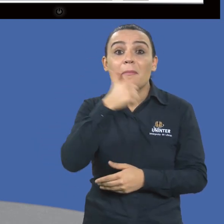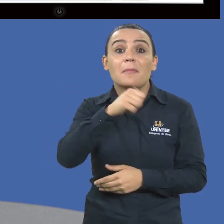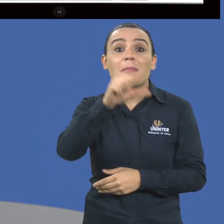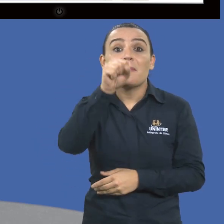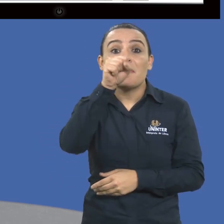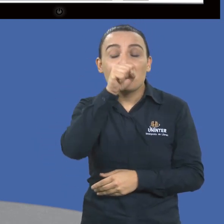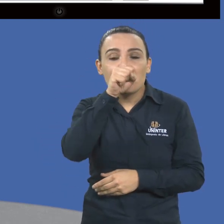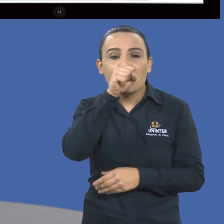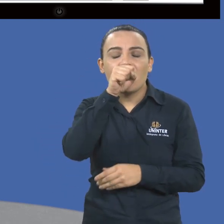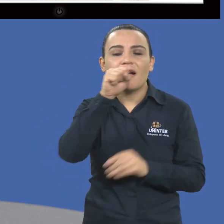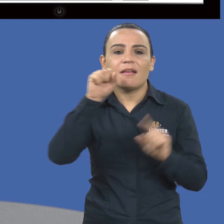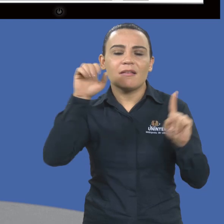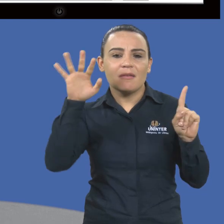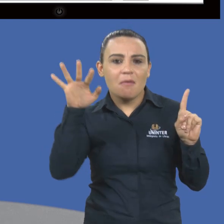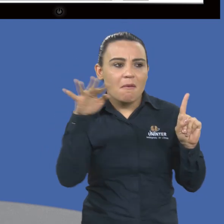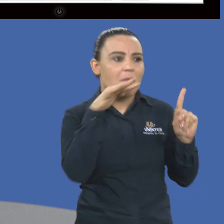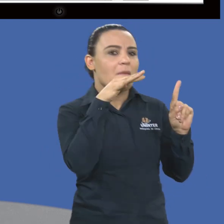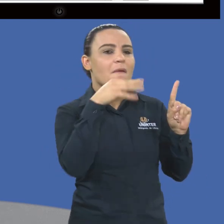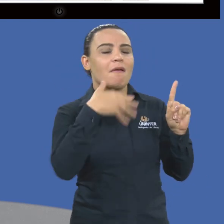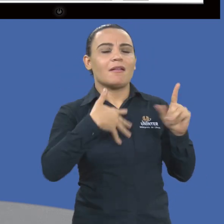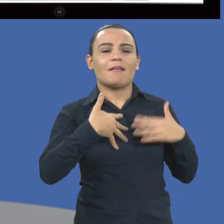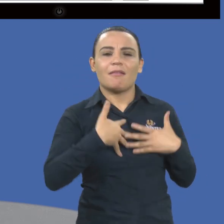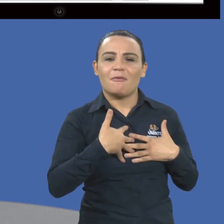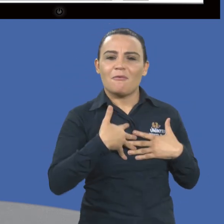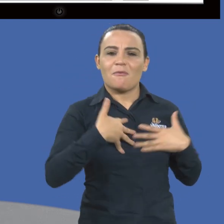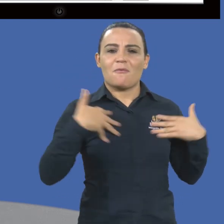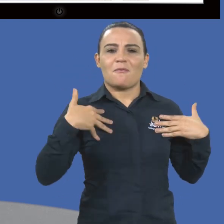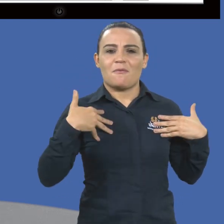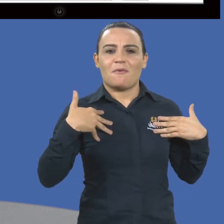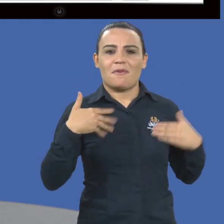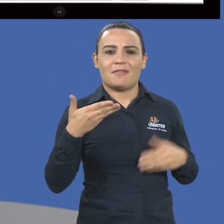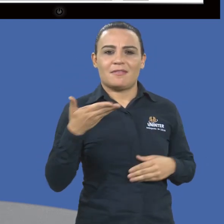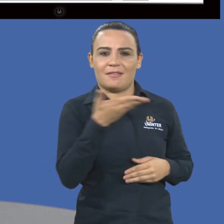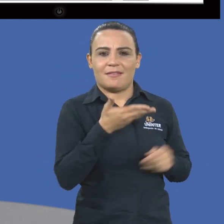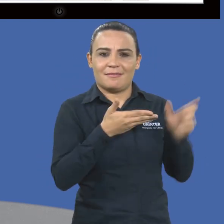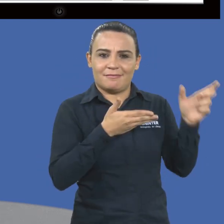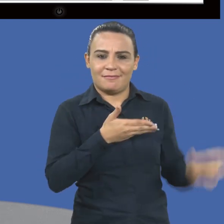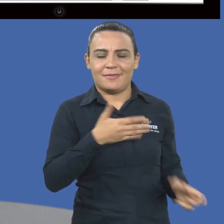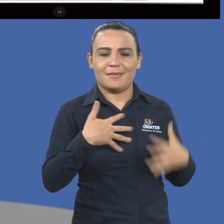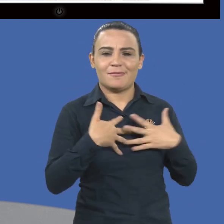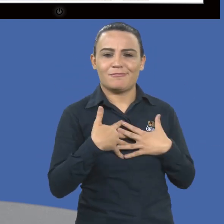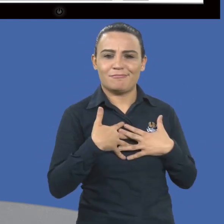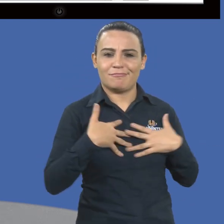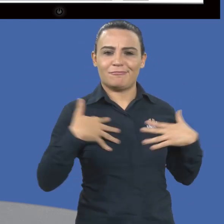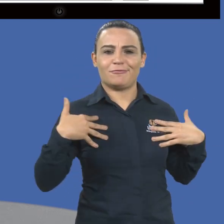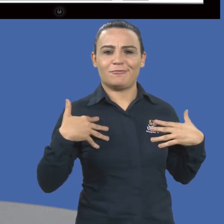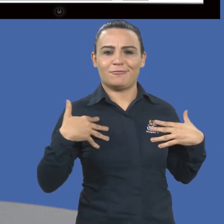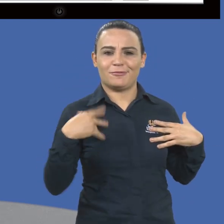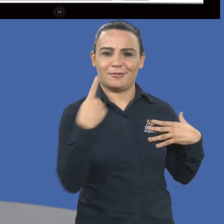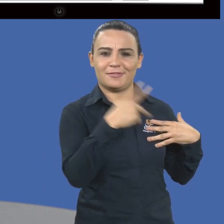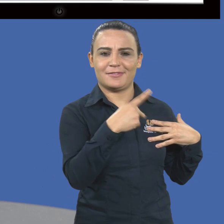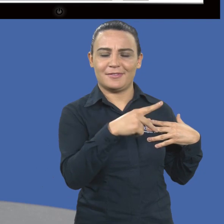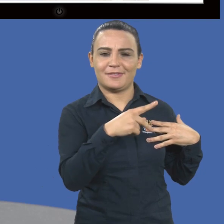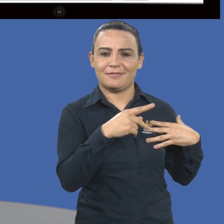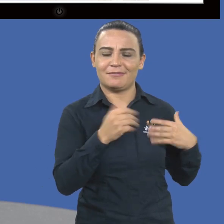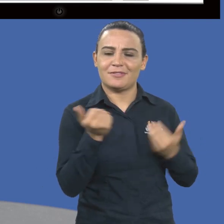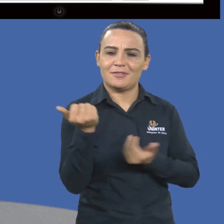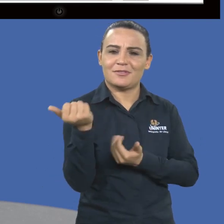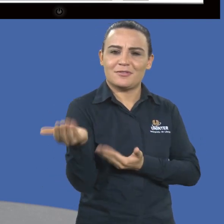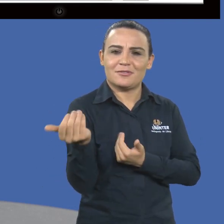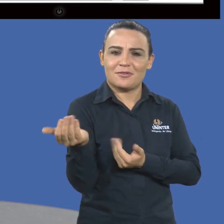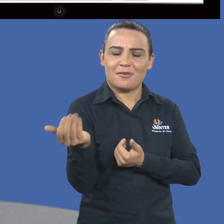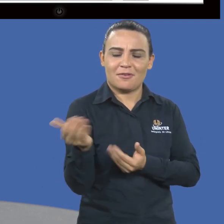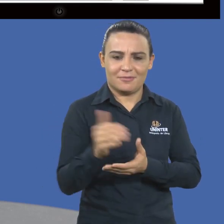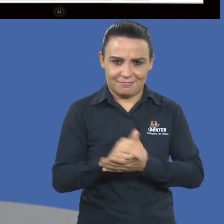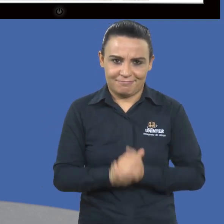que o papai e a mamãe devem ficar muito orgulhosos, né, por todo esse